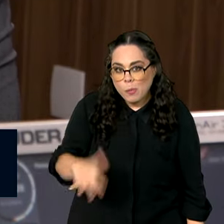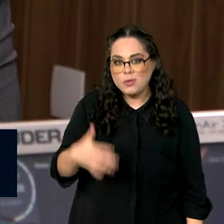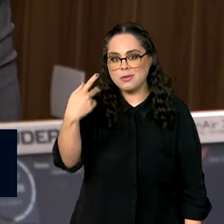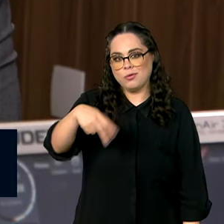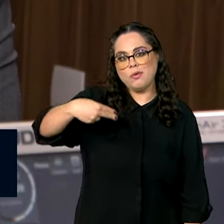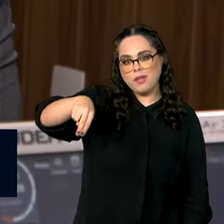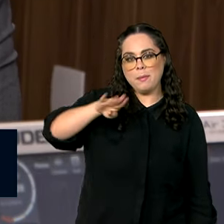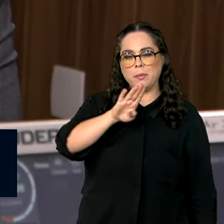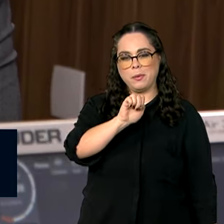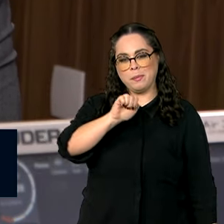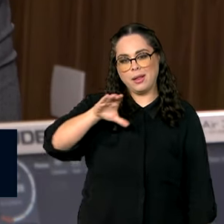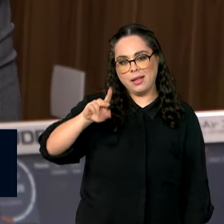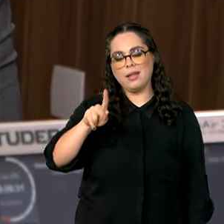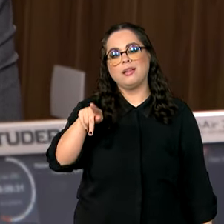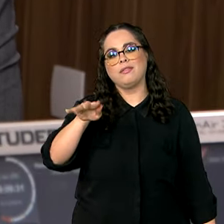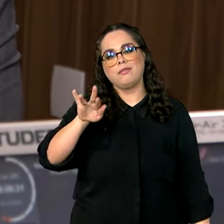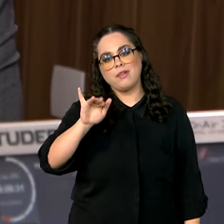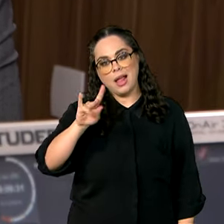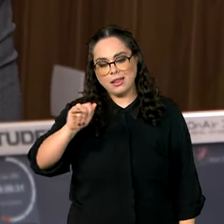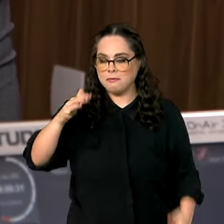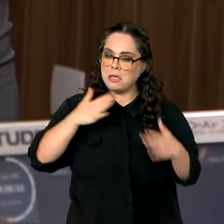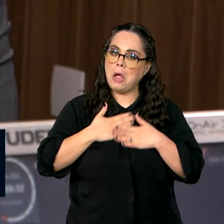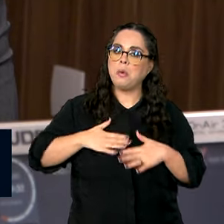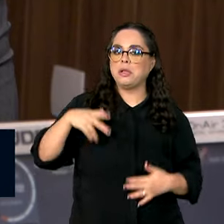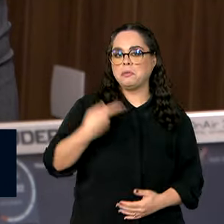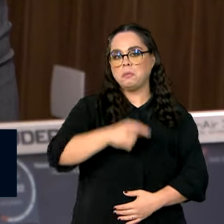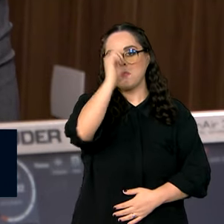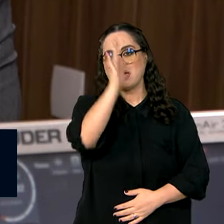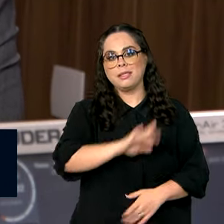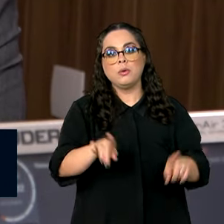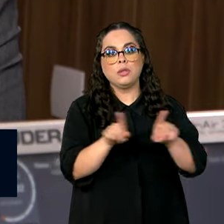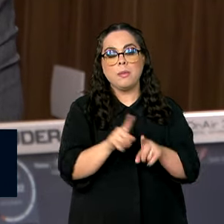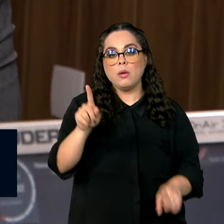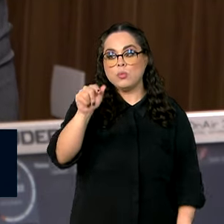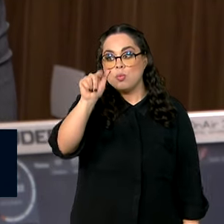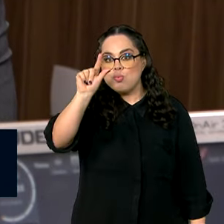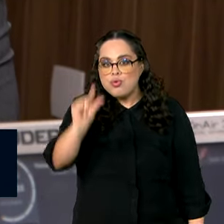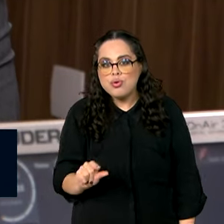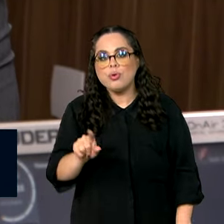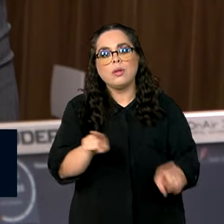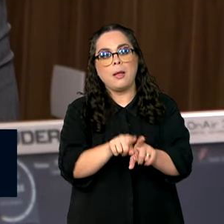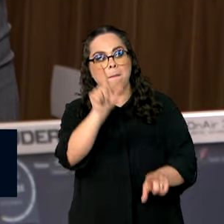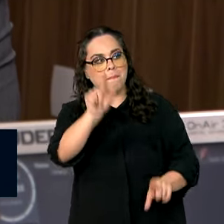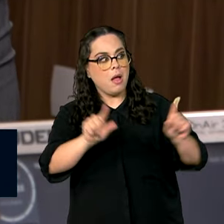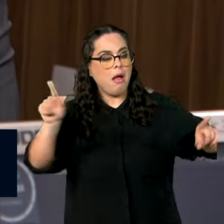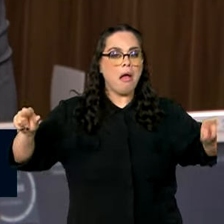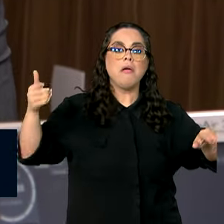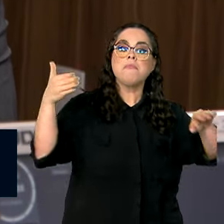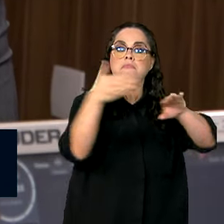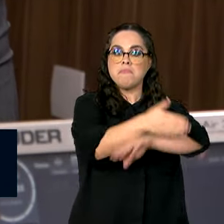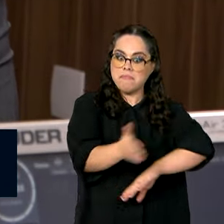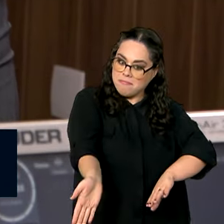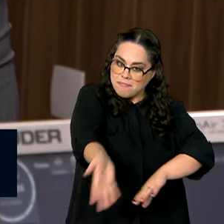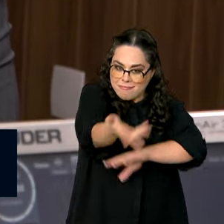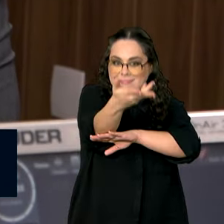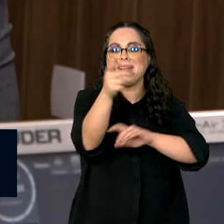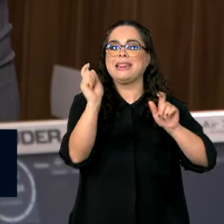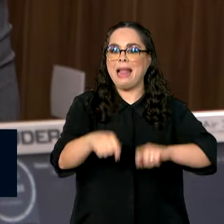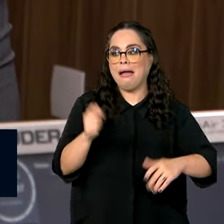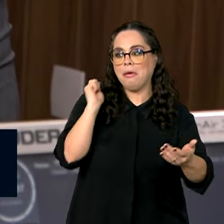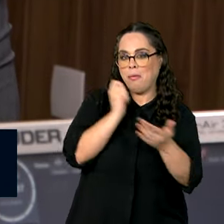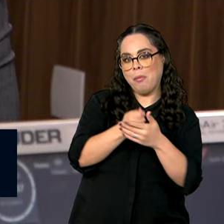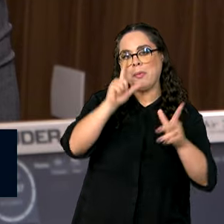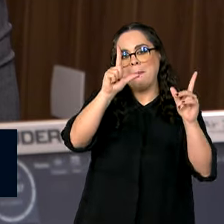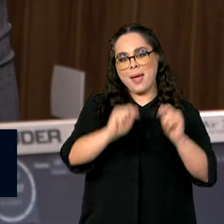brasileiros eh certamente aqui até os nossos preços a gente reduziu para que as pessoas tivessem um incentivo maior para que efetivasse